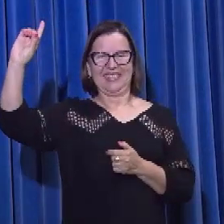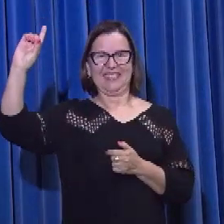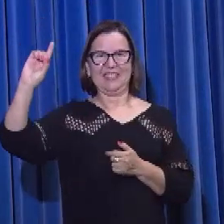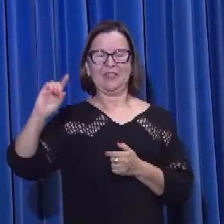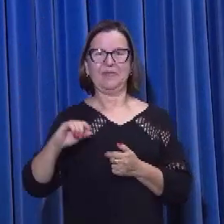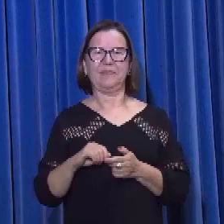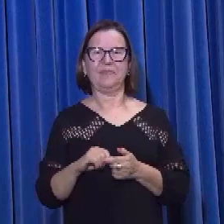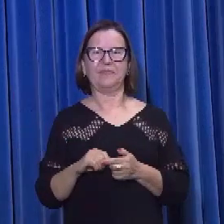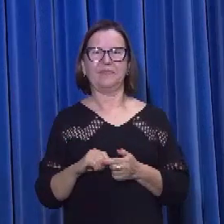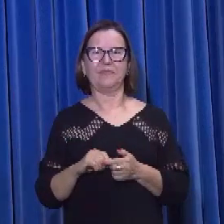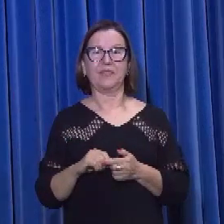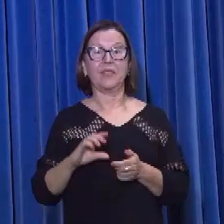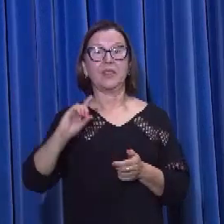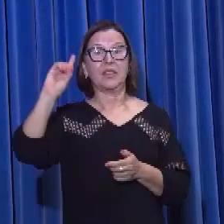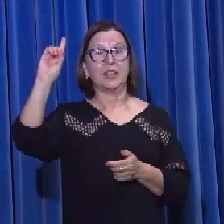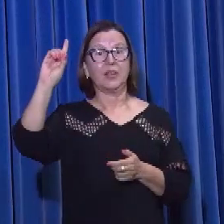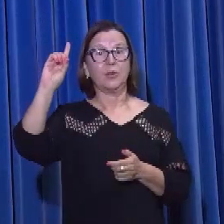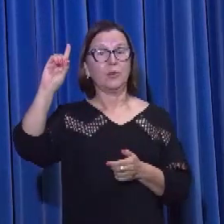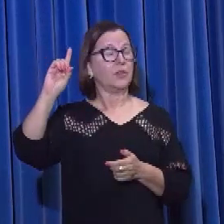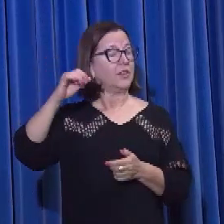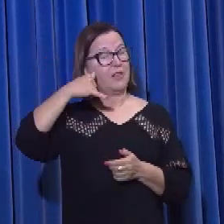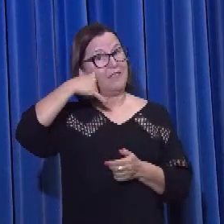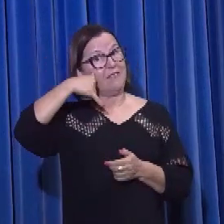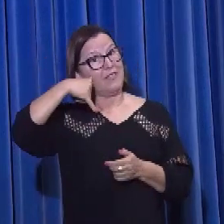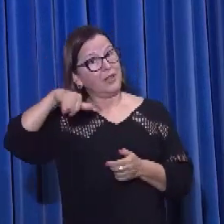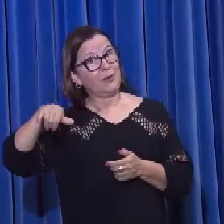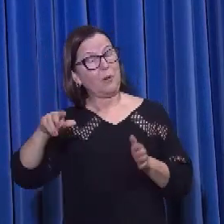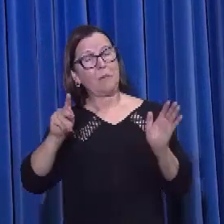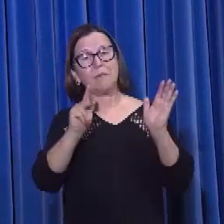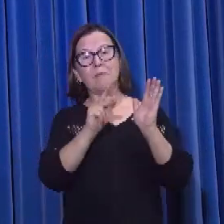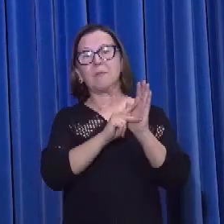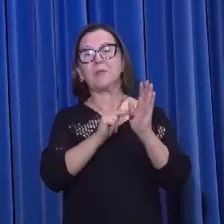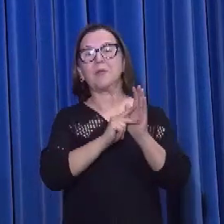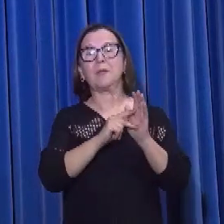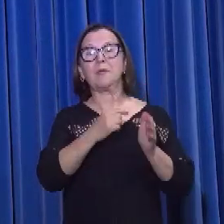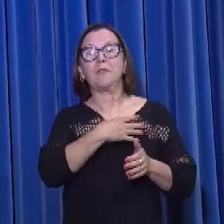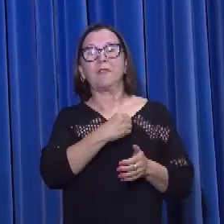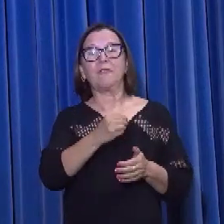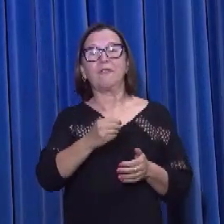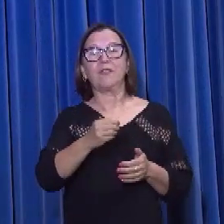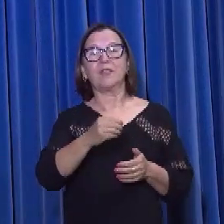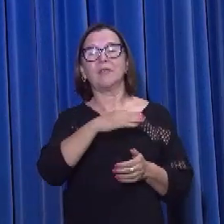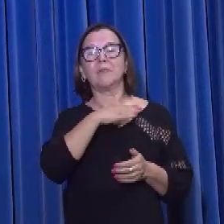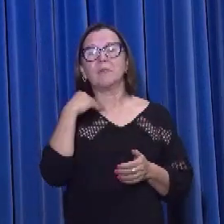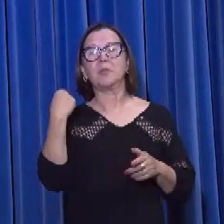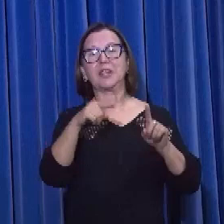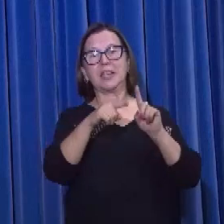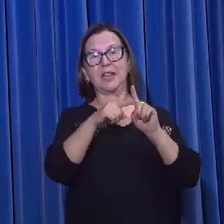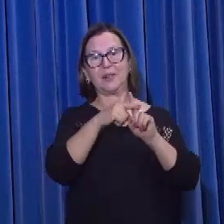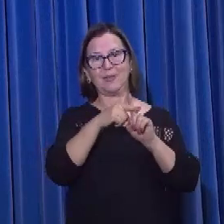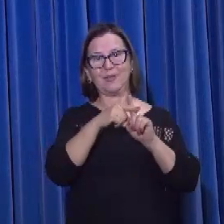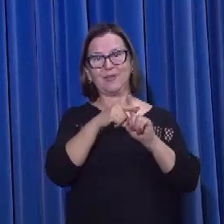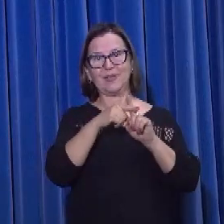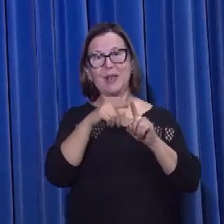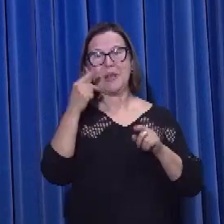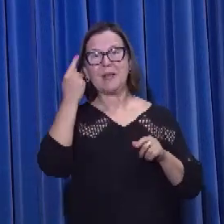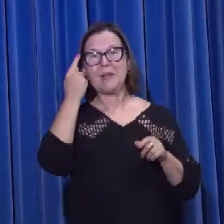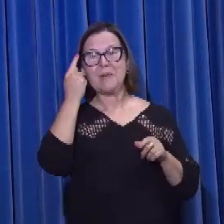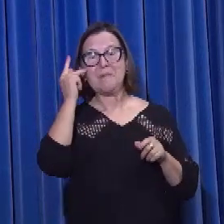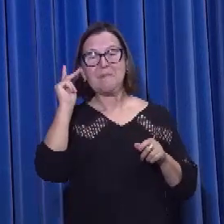que não poupou seu próprio Filho para resgatar aqueles que ele escolheu